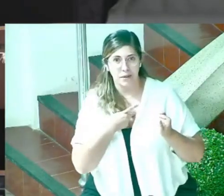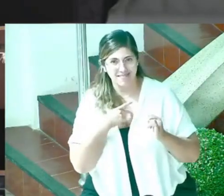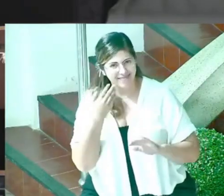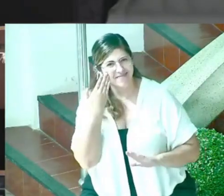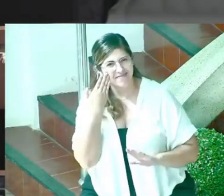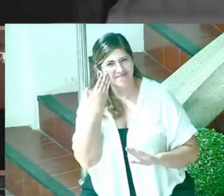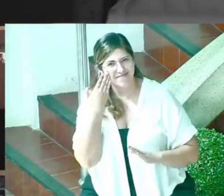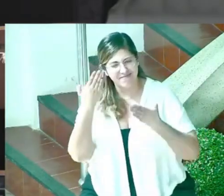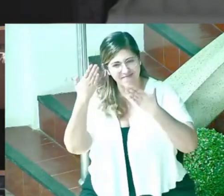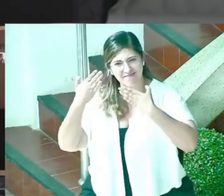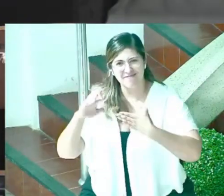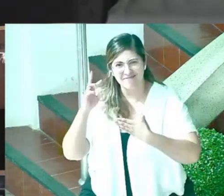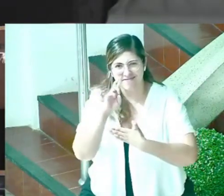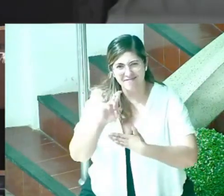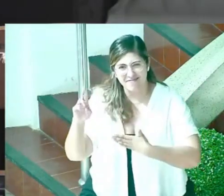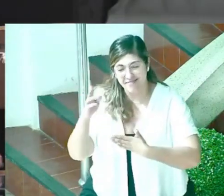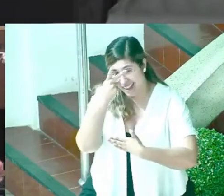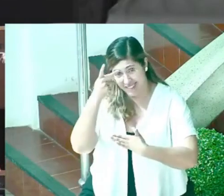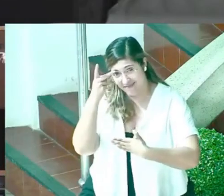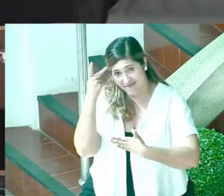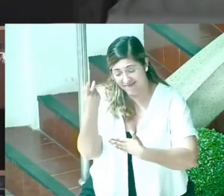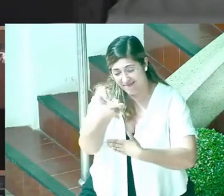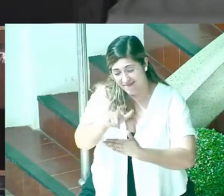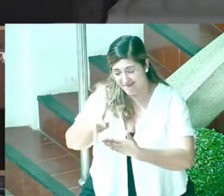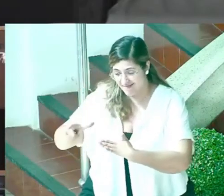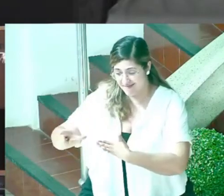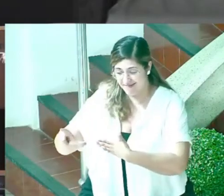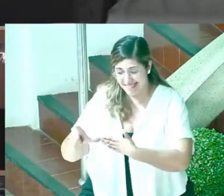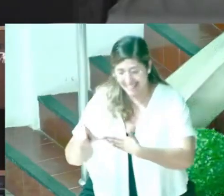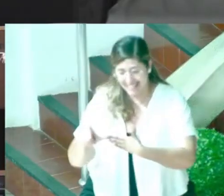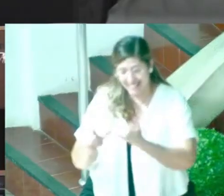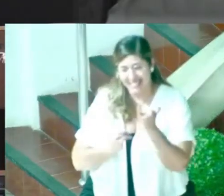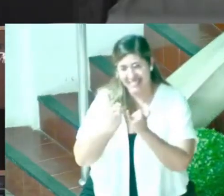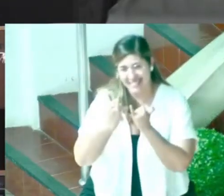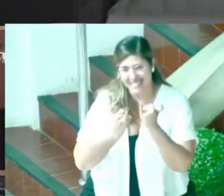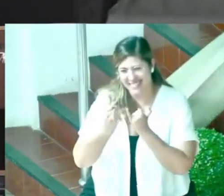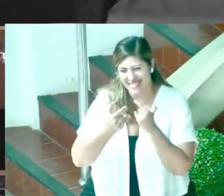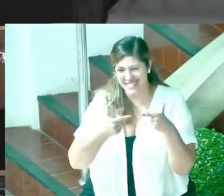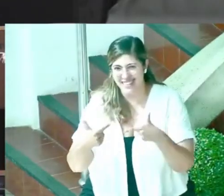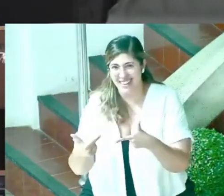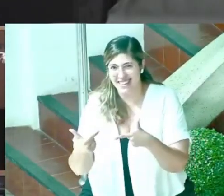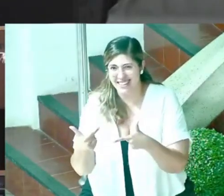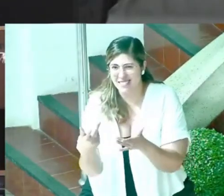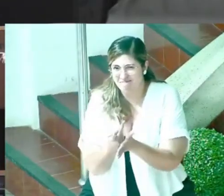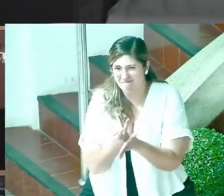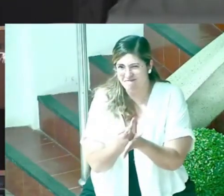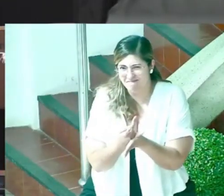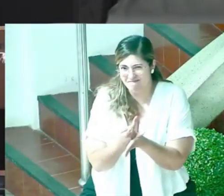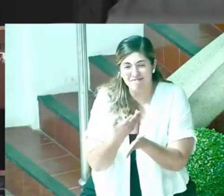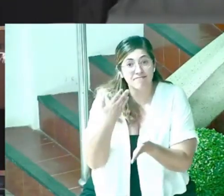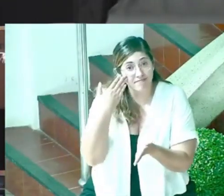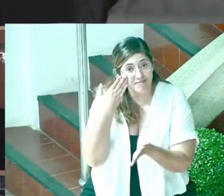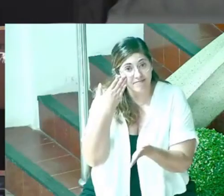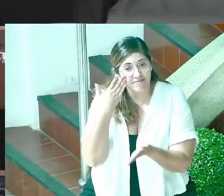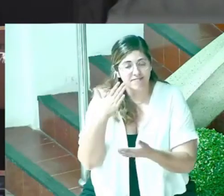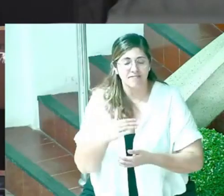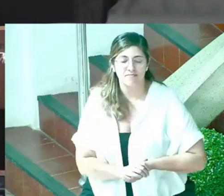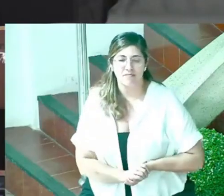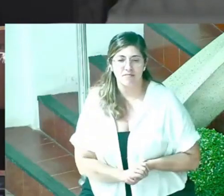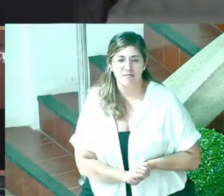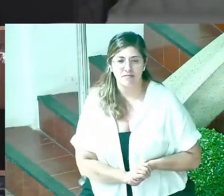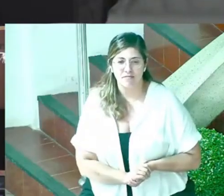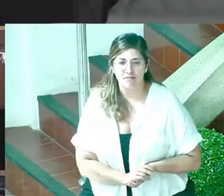favor do Célio. Célio, meu carro está no mecânico. Eu preciso do teu carro. Eu sei que o carro dele é